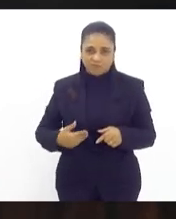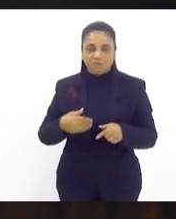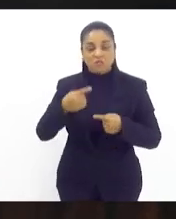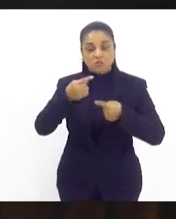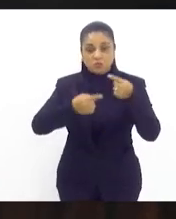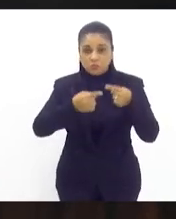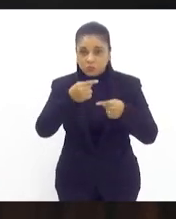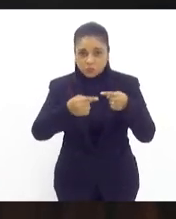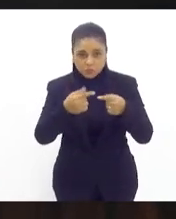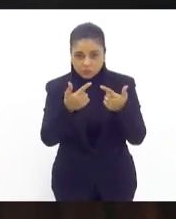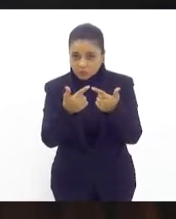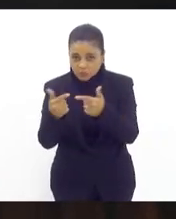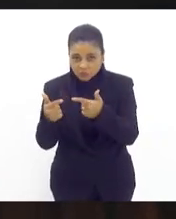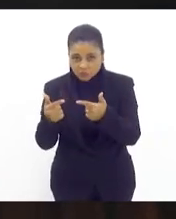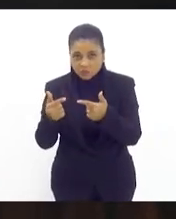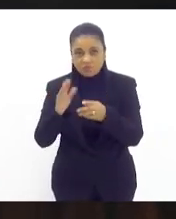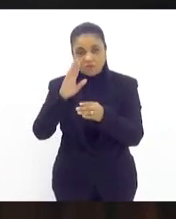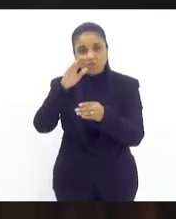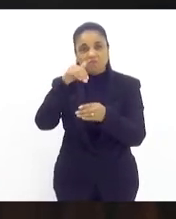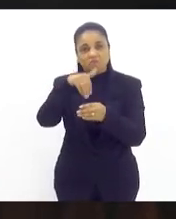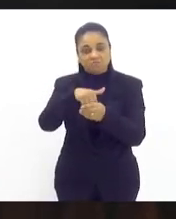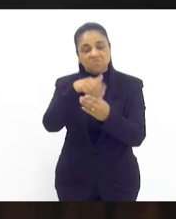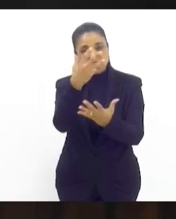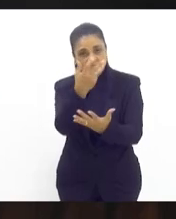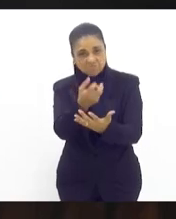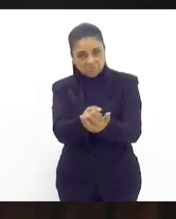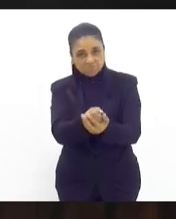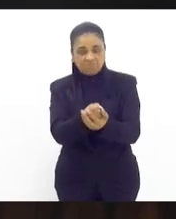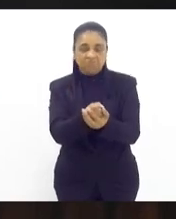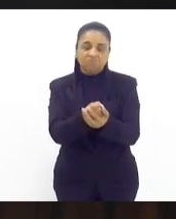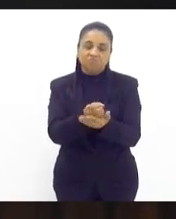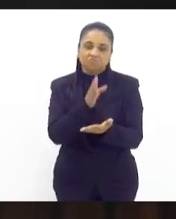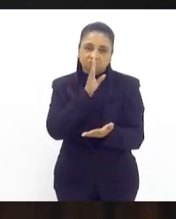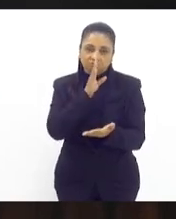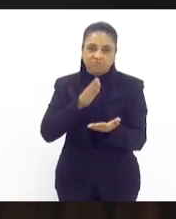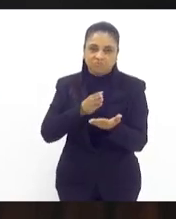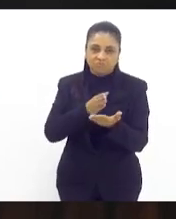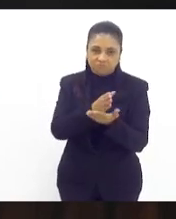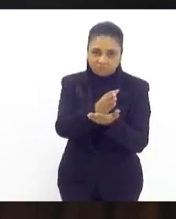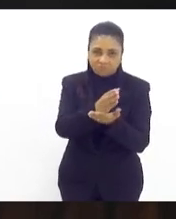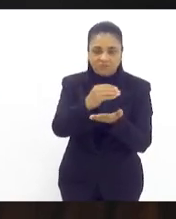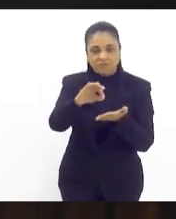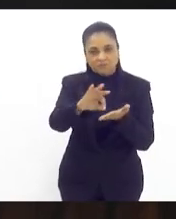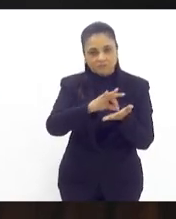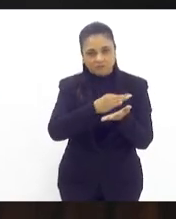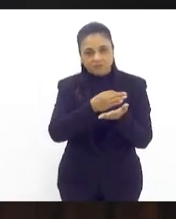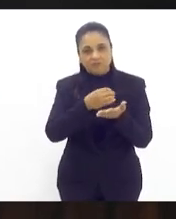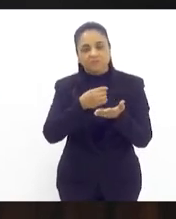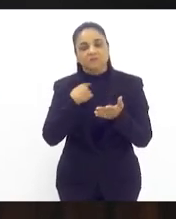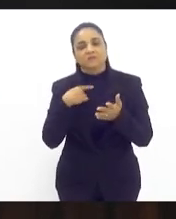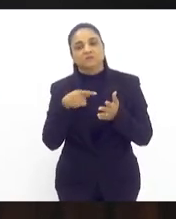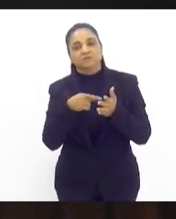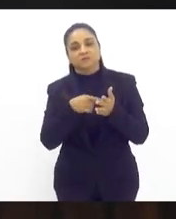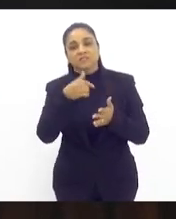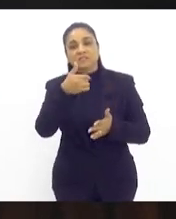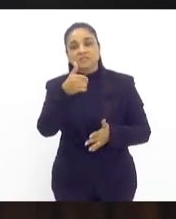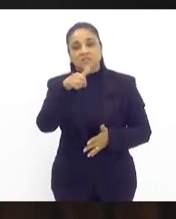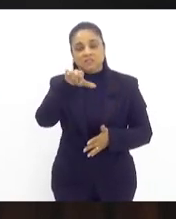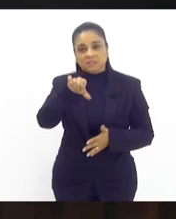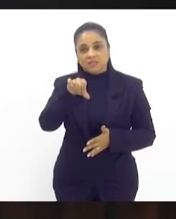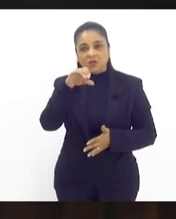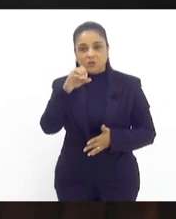votação aqueles que a prova permaneçam aprovado a publicação no sindicação legislativo 09